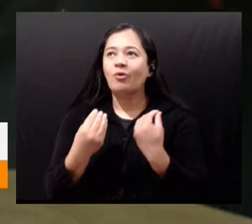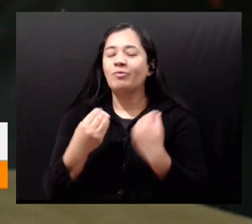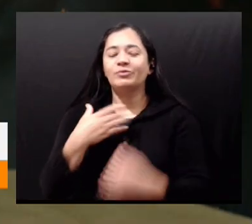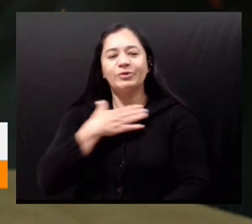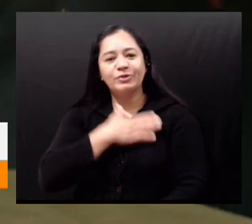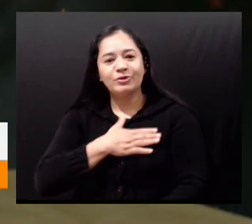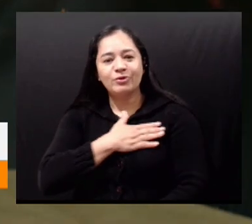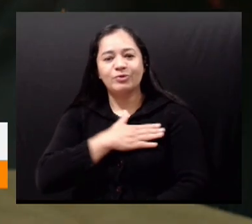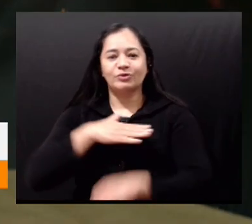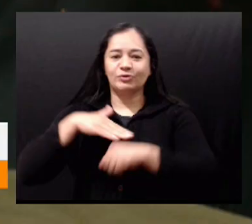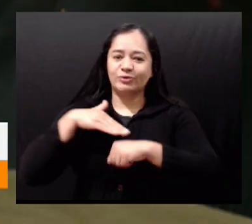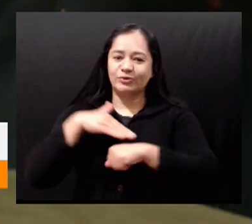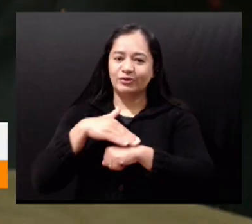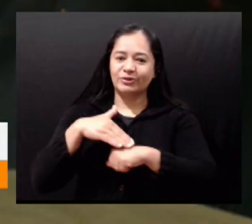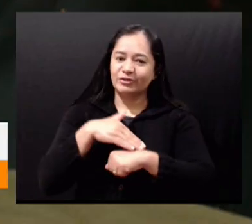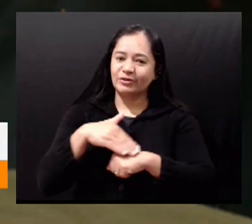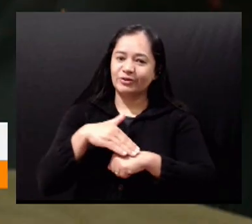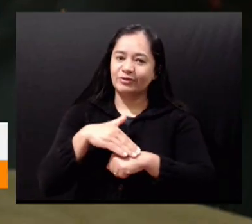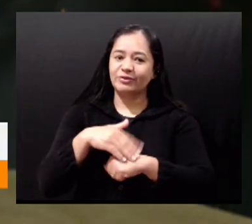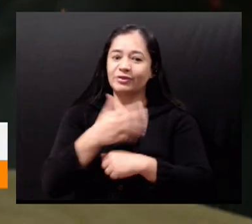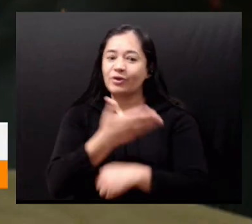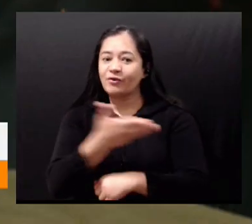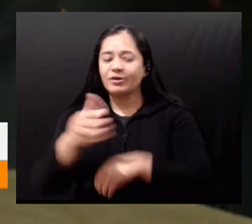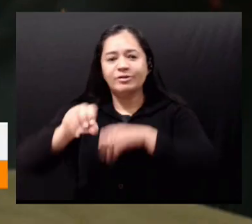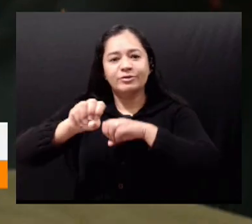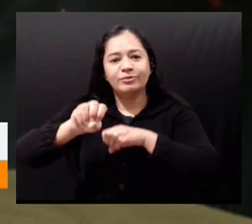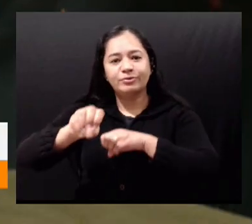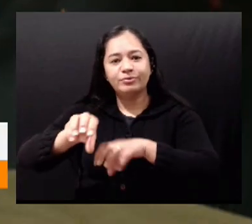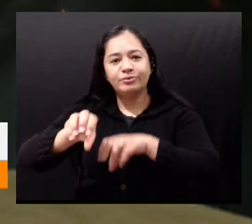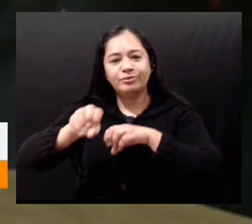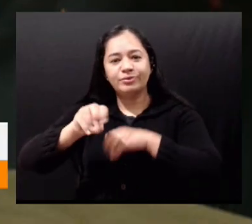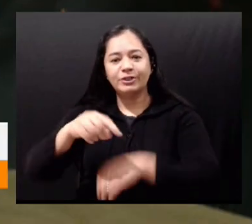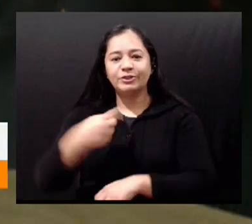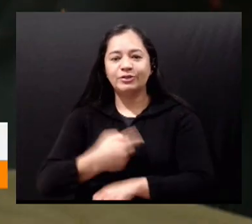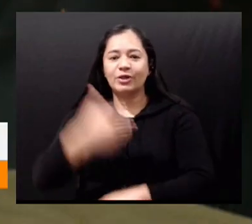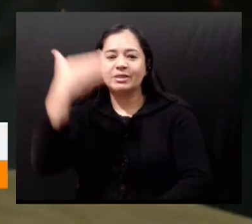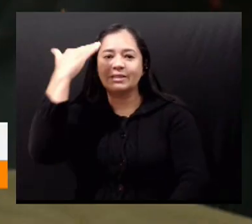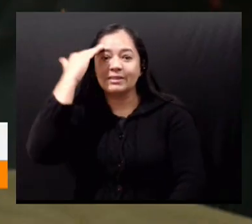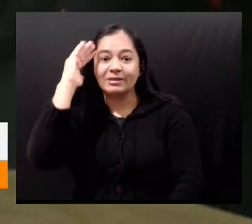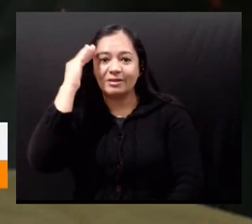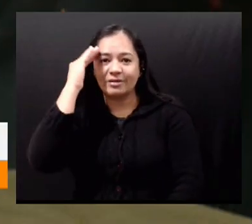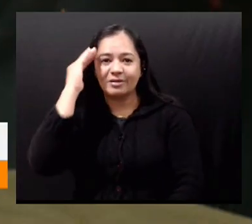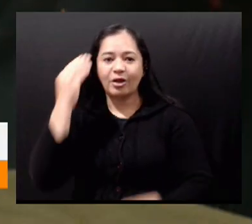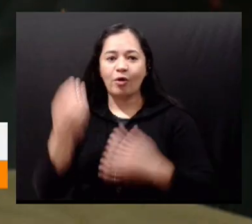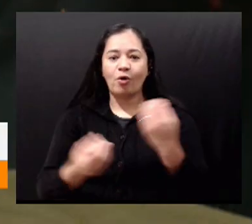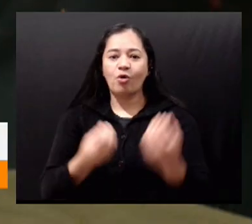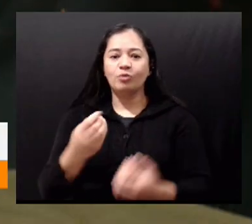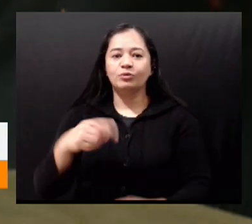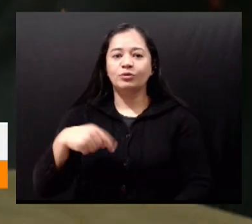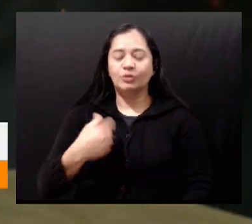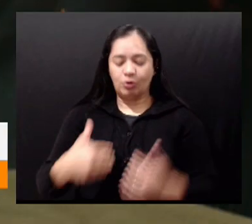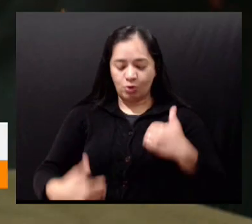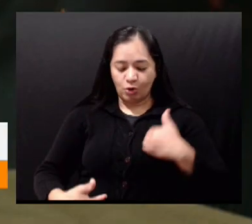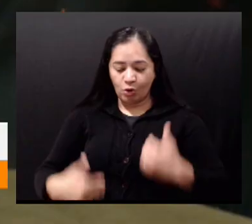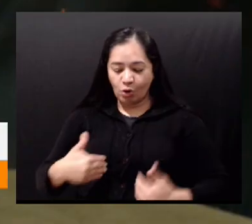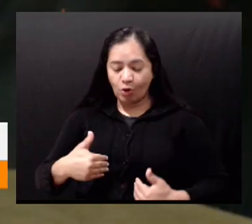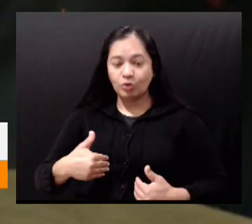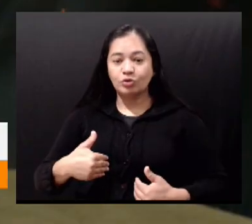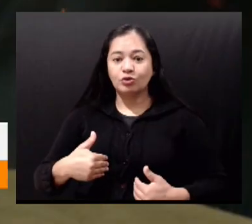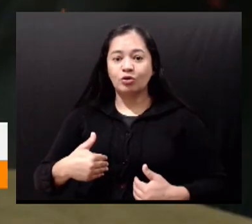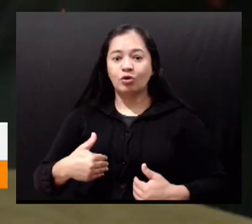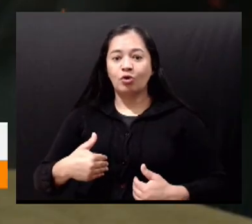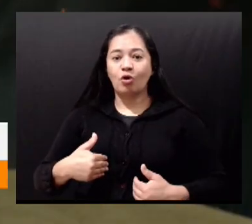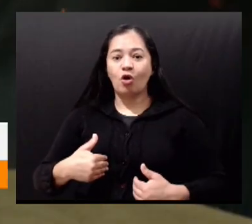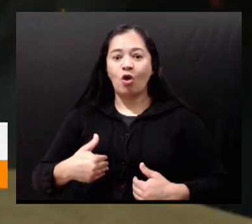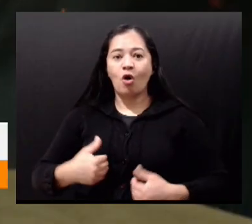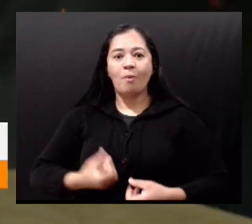gente vocês ensinando, né, a gente entender o nosso próprio corpo, o nosso corpo fala, e a gente precisa